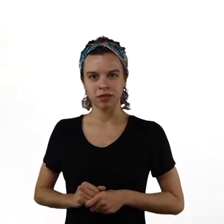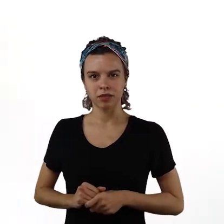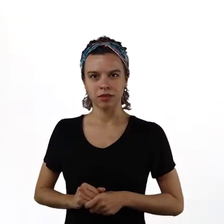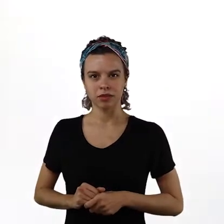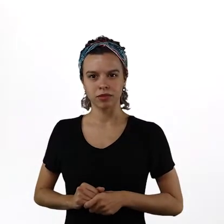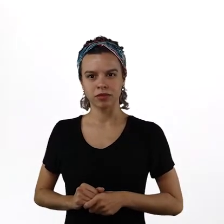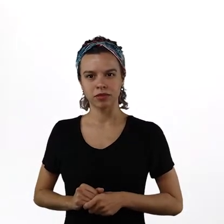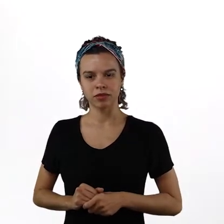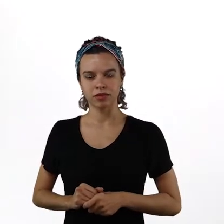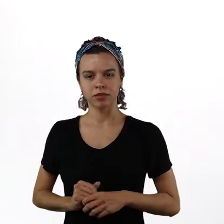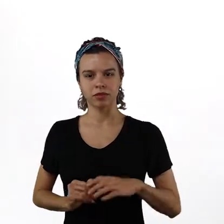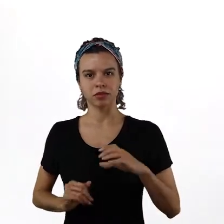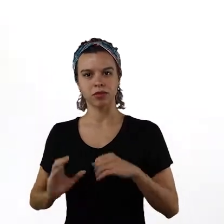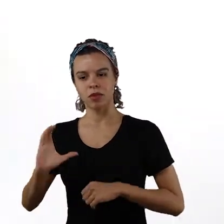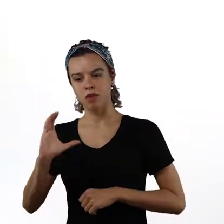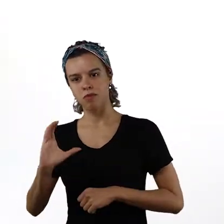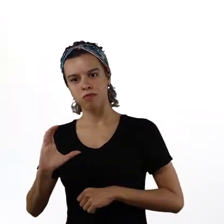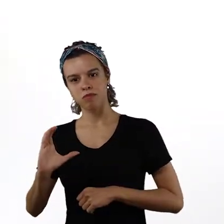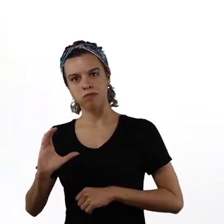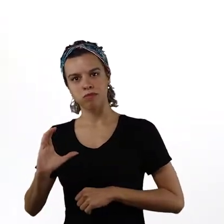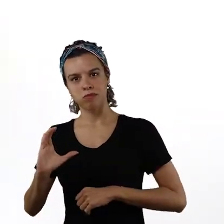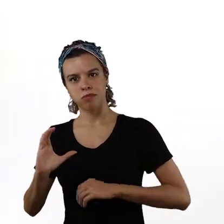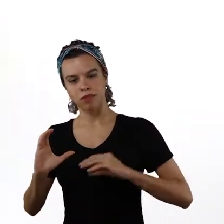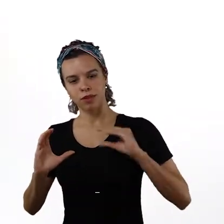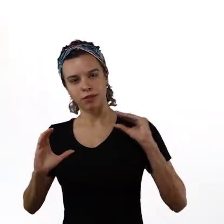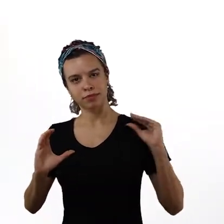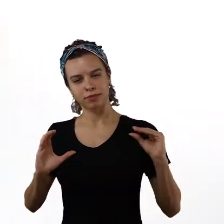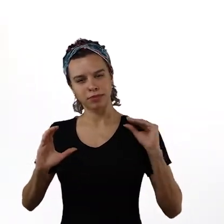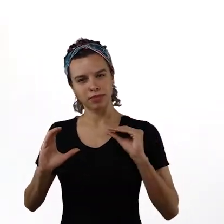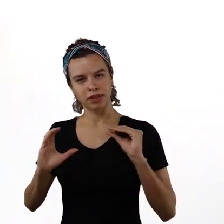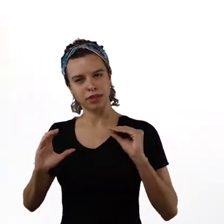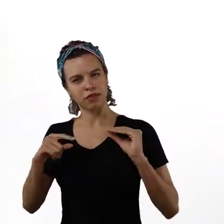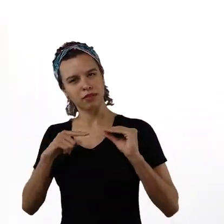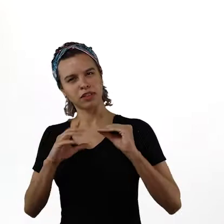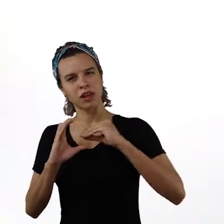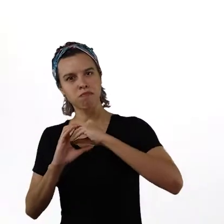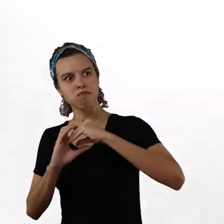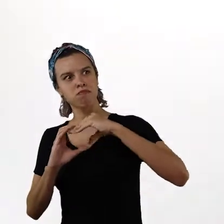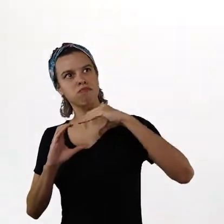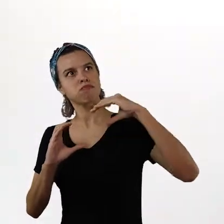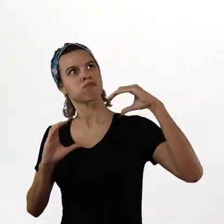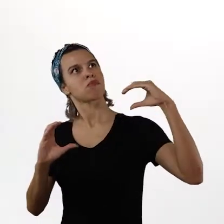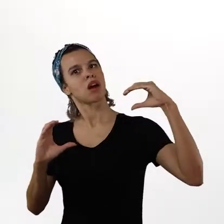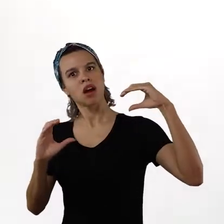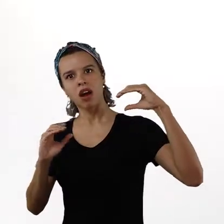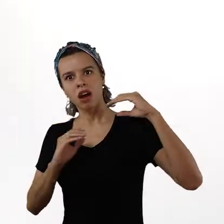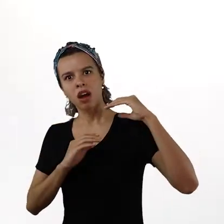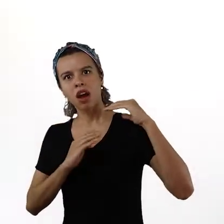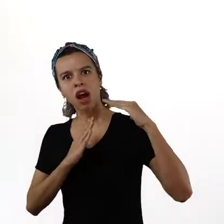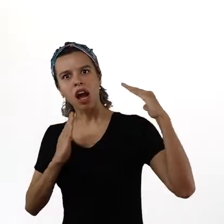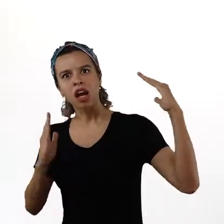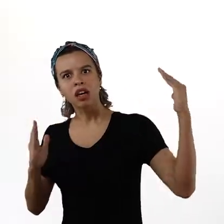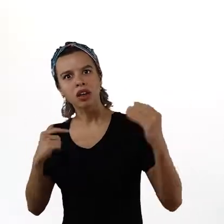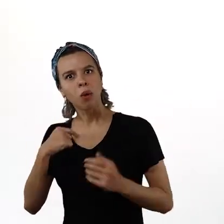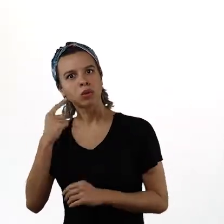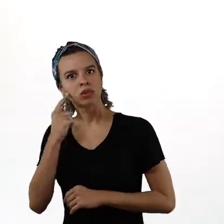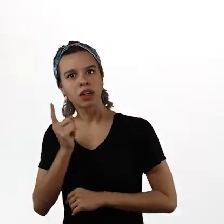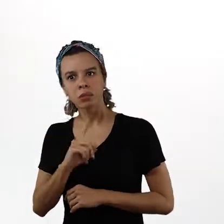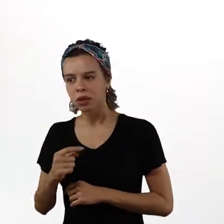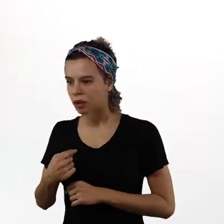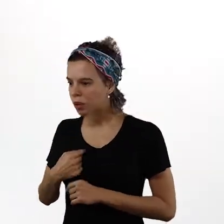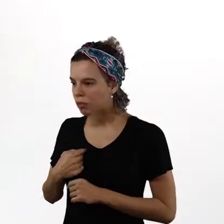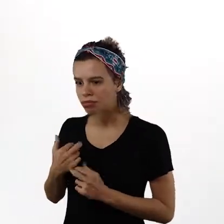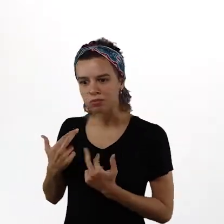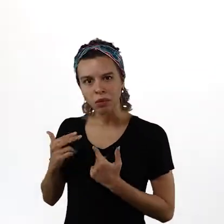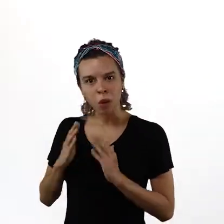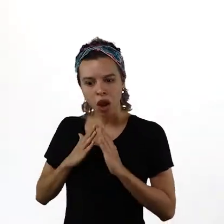a outra parte perguntava para a parte por que que ela cresceu, que não sabia que ela crescia. E ela